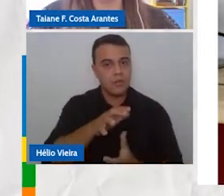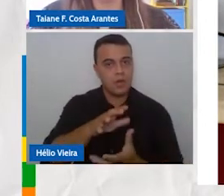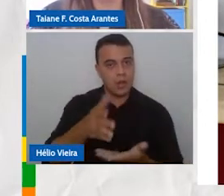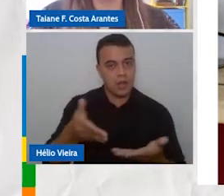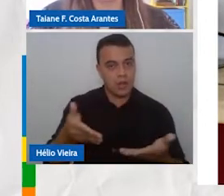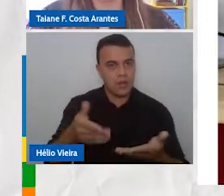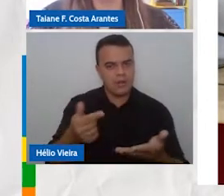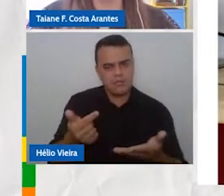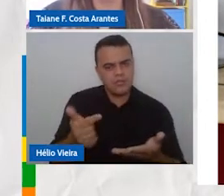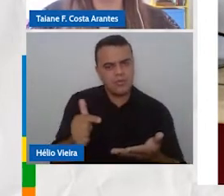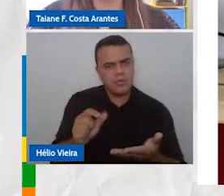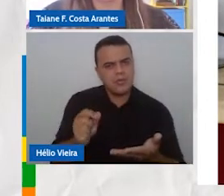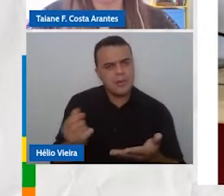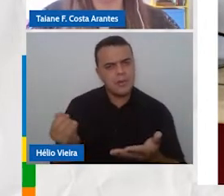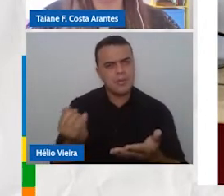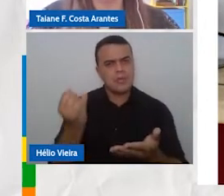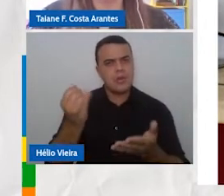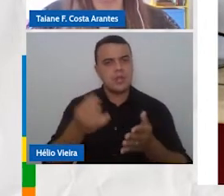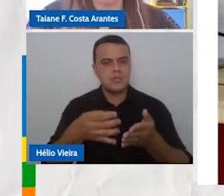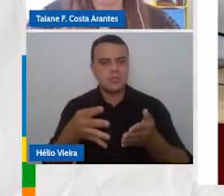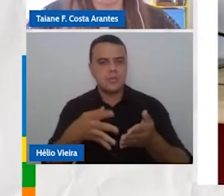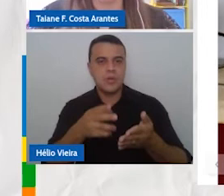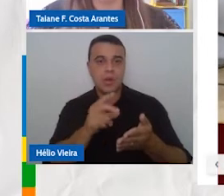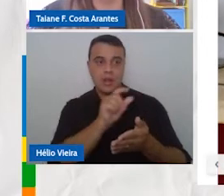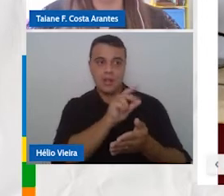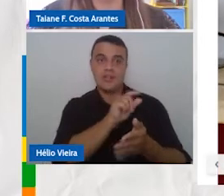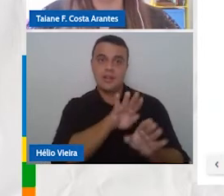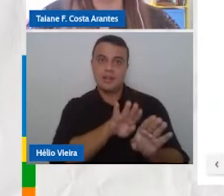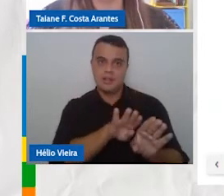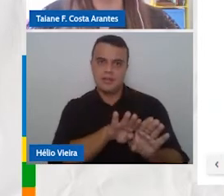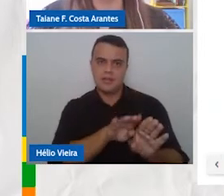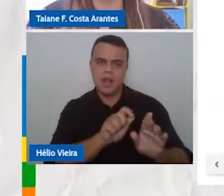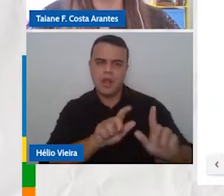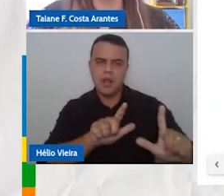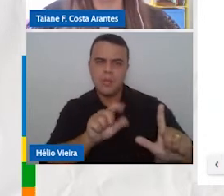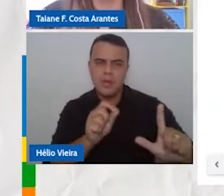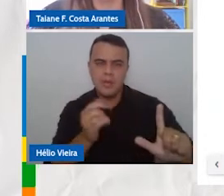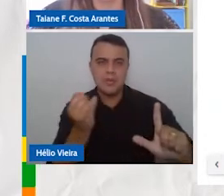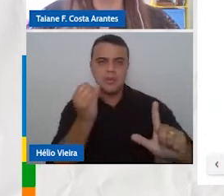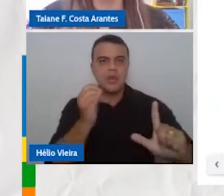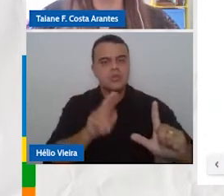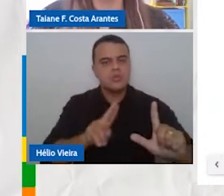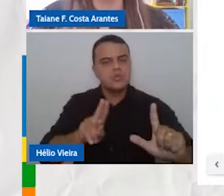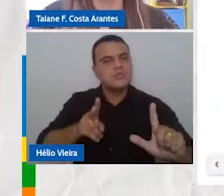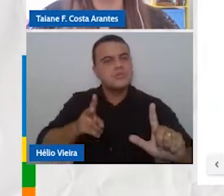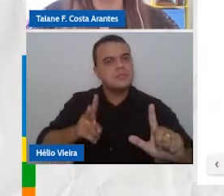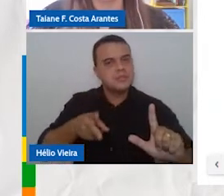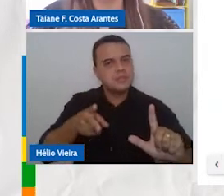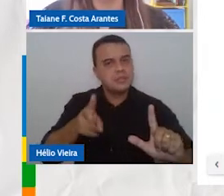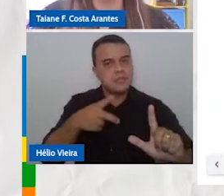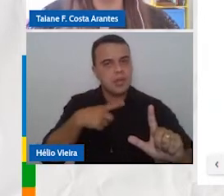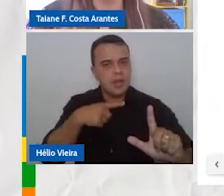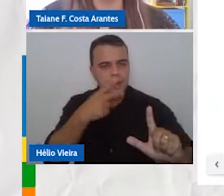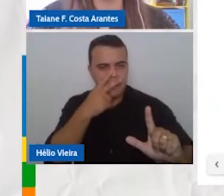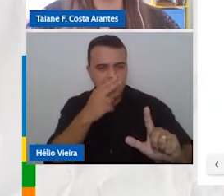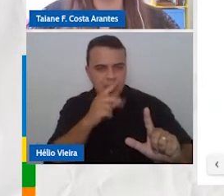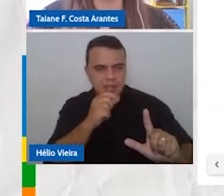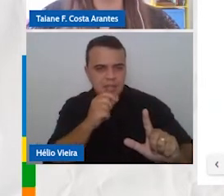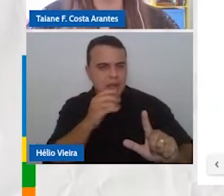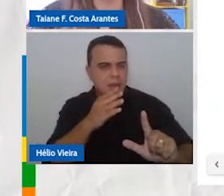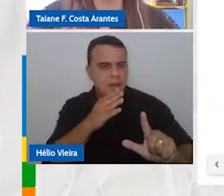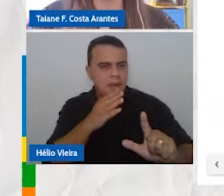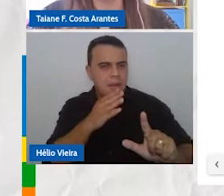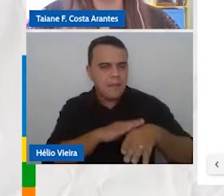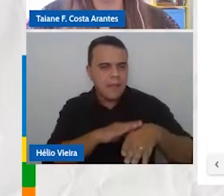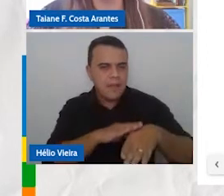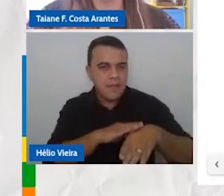não dispensa os fundamentos da pintura clássica. A obra é marcada pelo uso recorrente de tons pastel e pelo